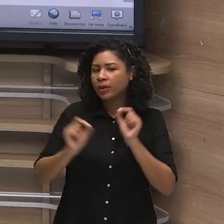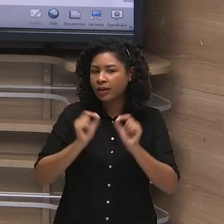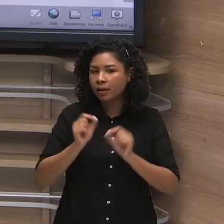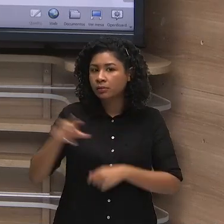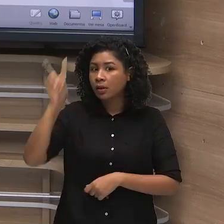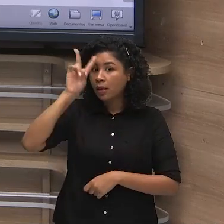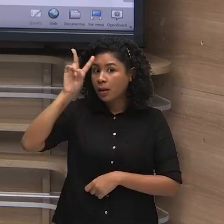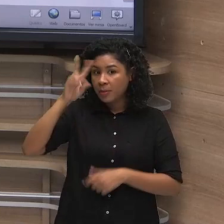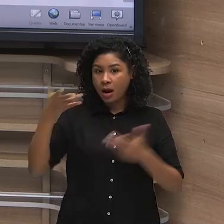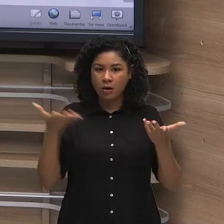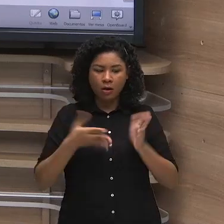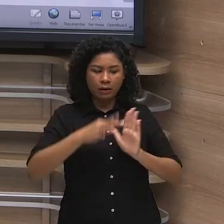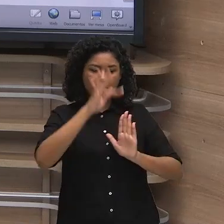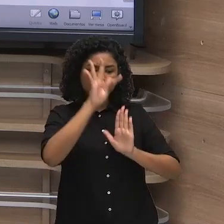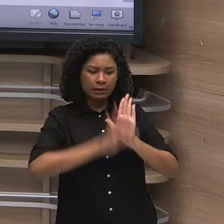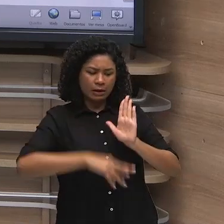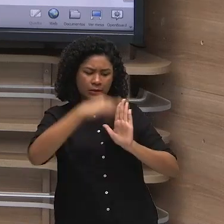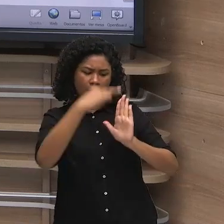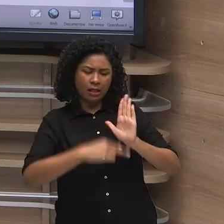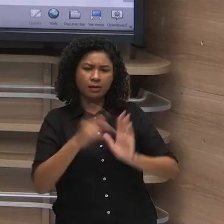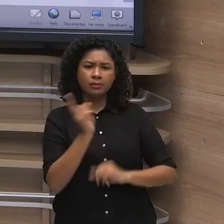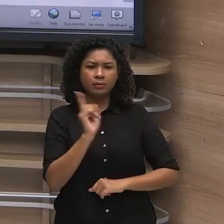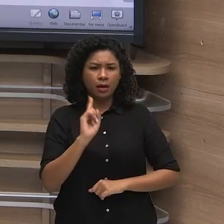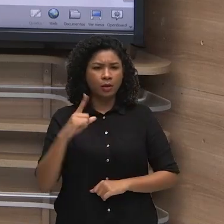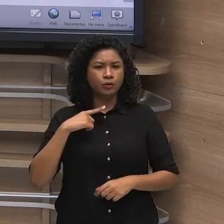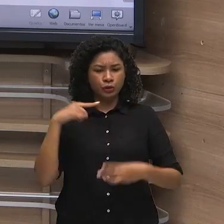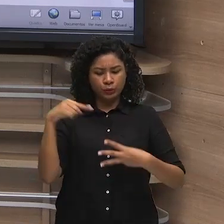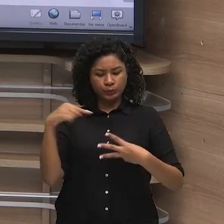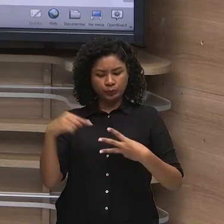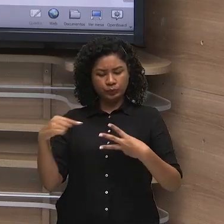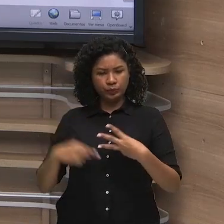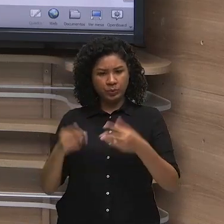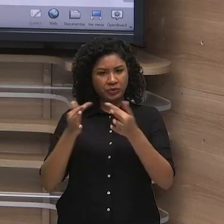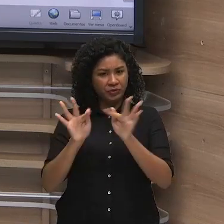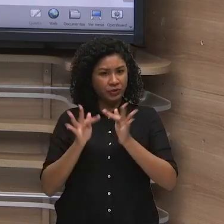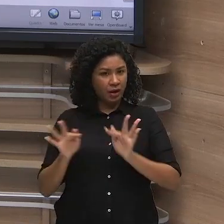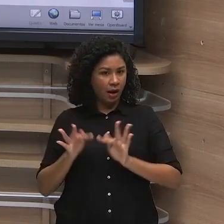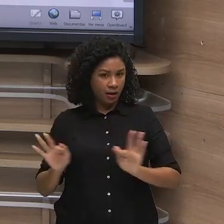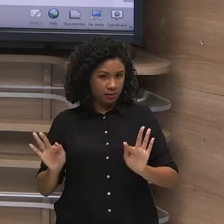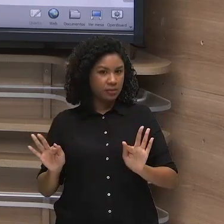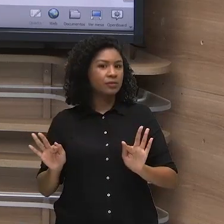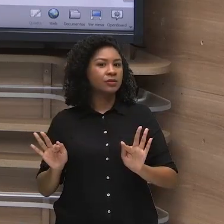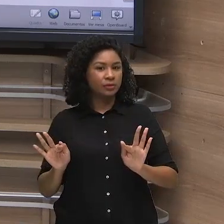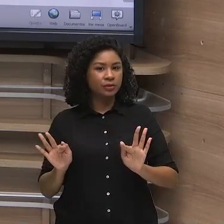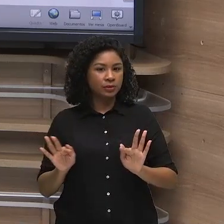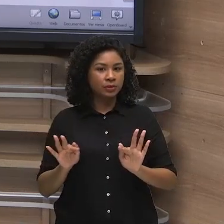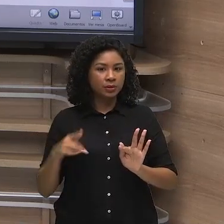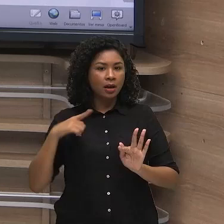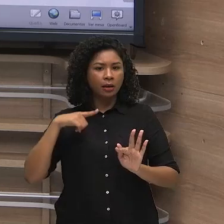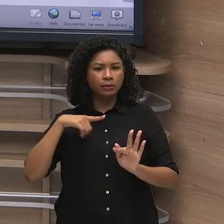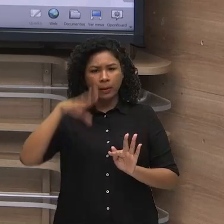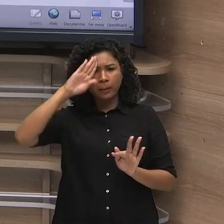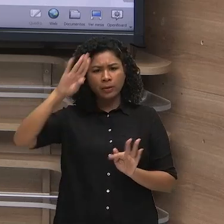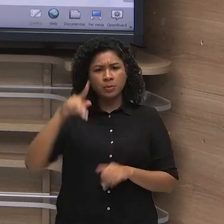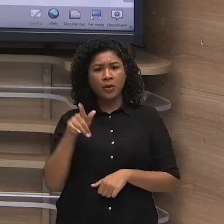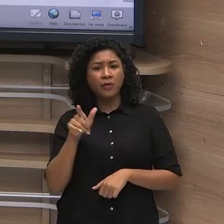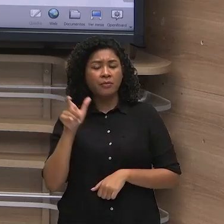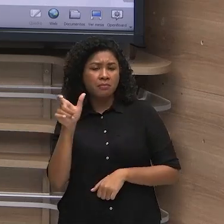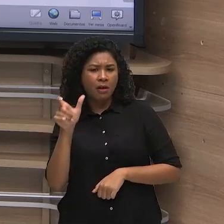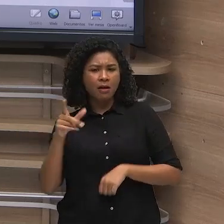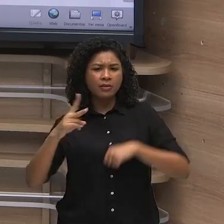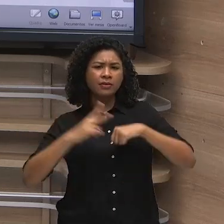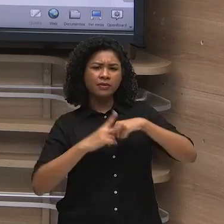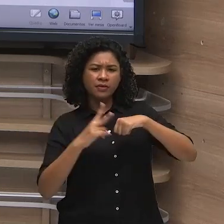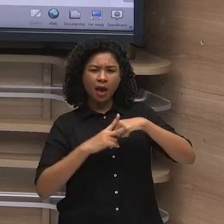não era no texto, nós tínhamos 3 afirmativas aí, 3 frases e o verbo em destaque para identificarmos